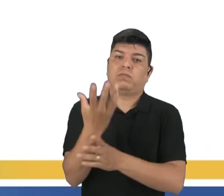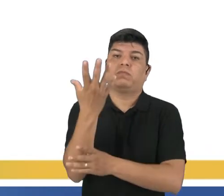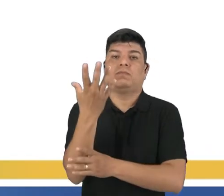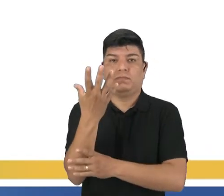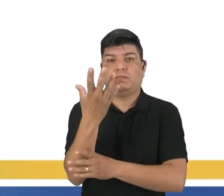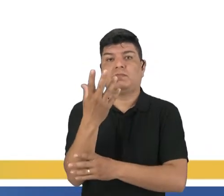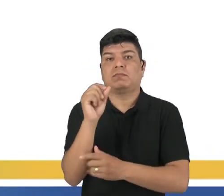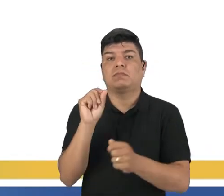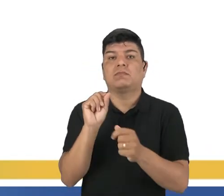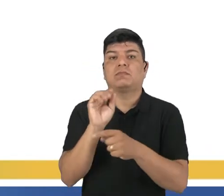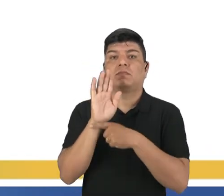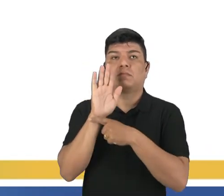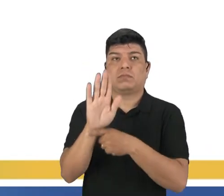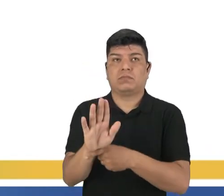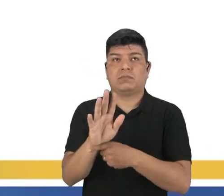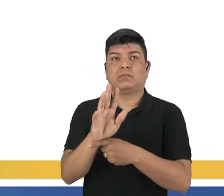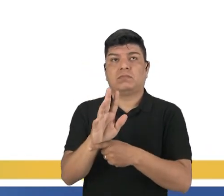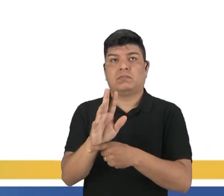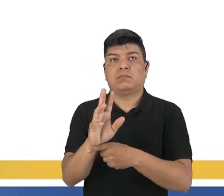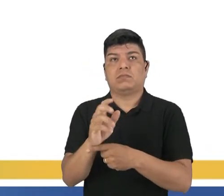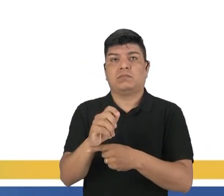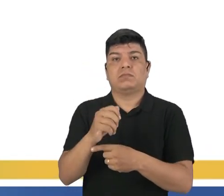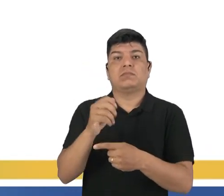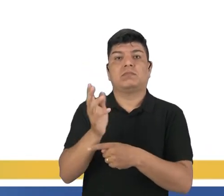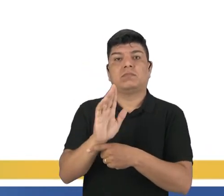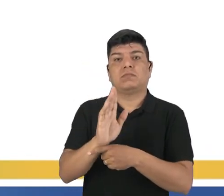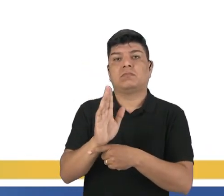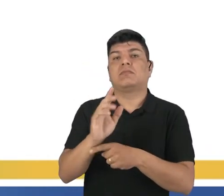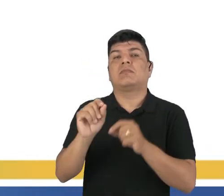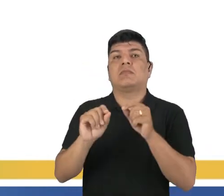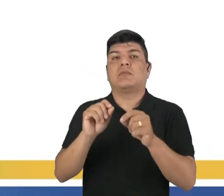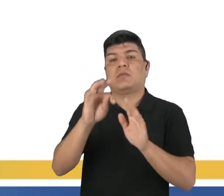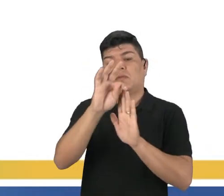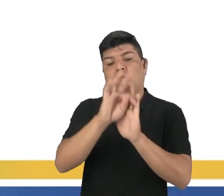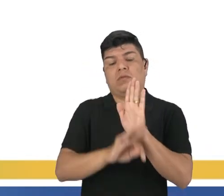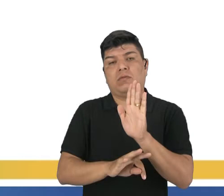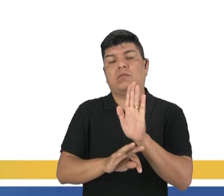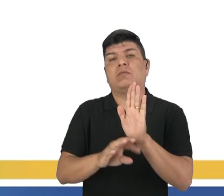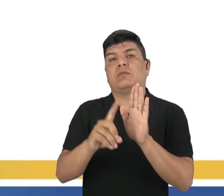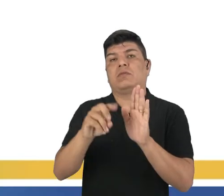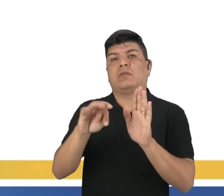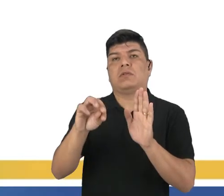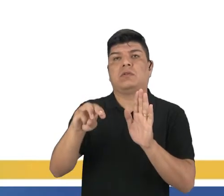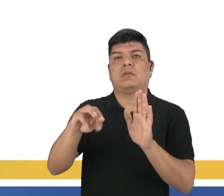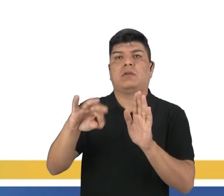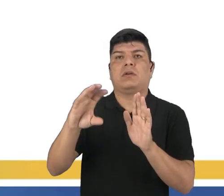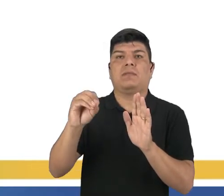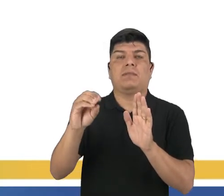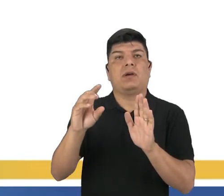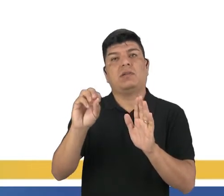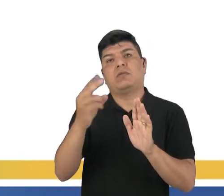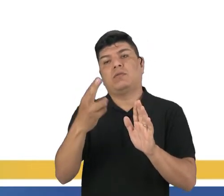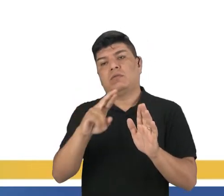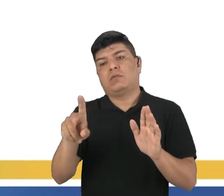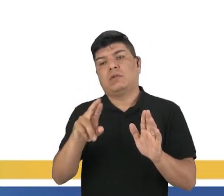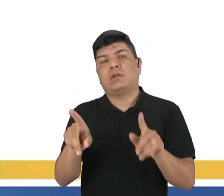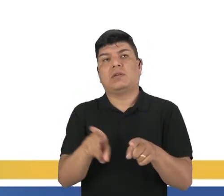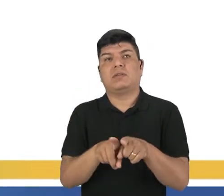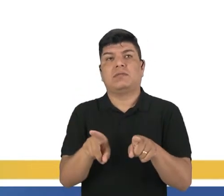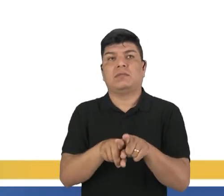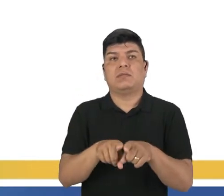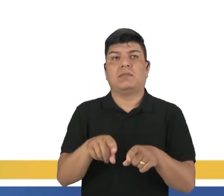para sublinhar as ações de uma cena. Um texto dramático ou não dramático, né? Acompanhe comigo mais